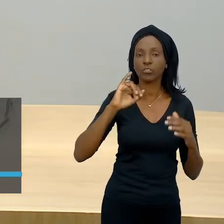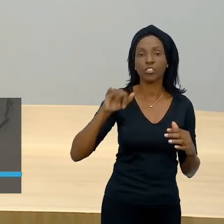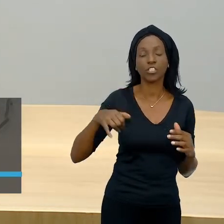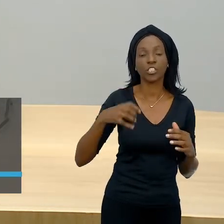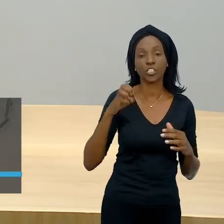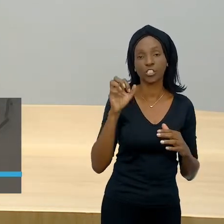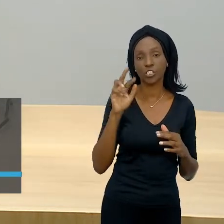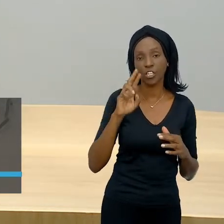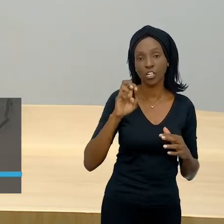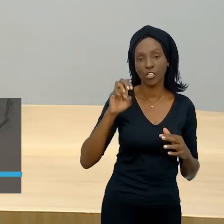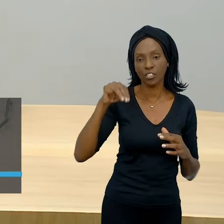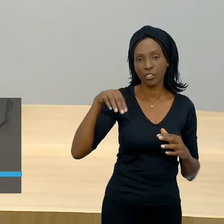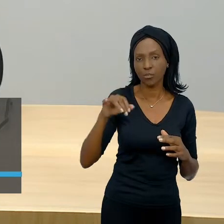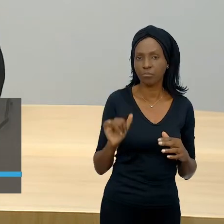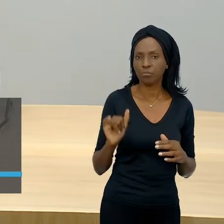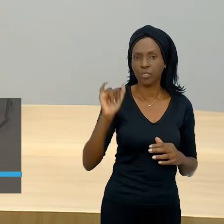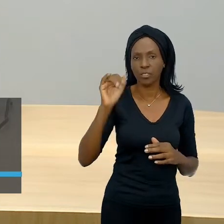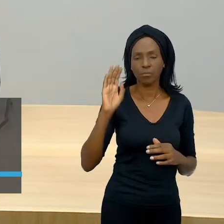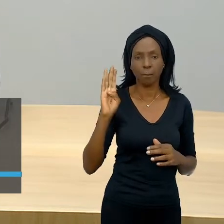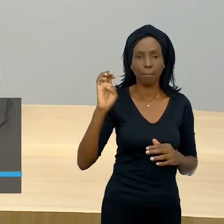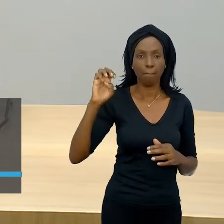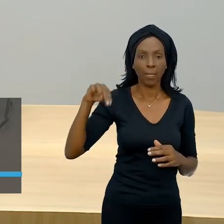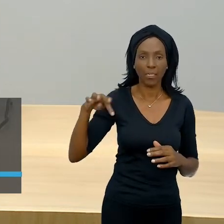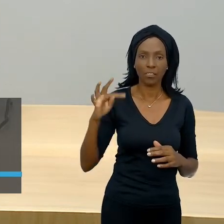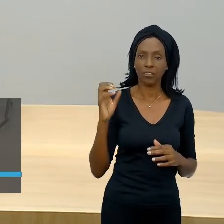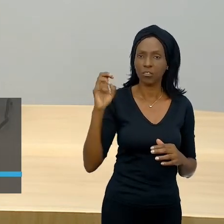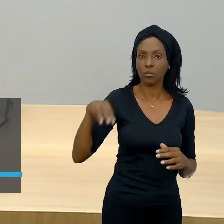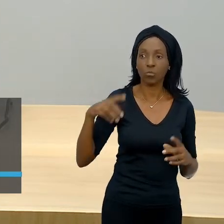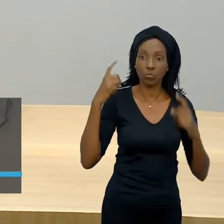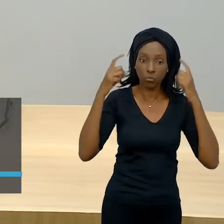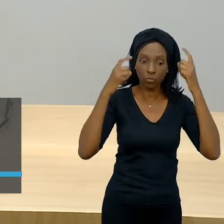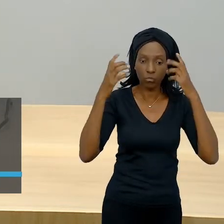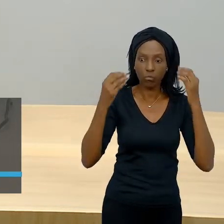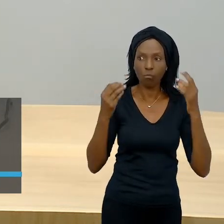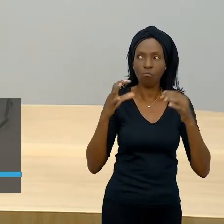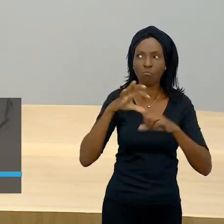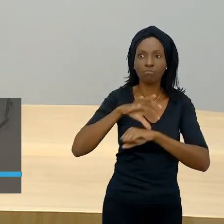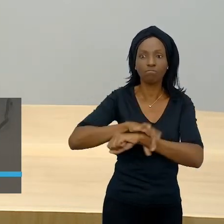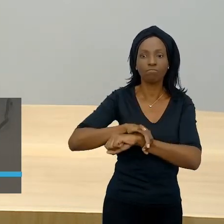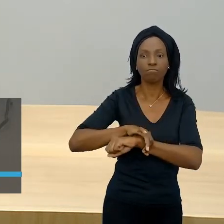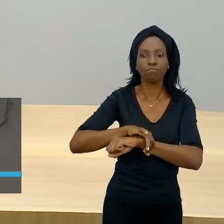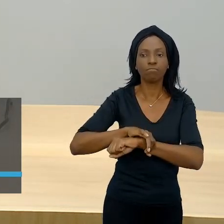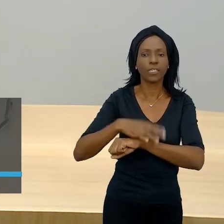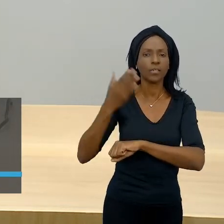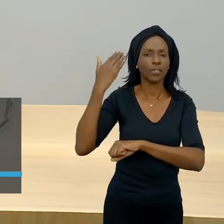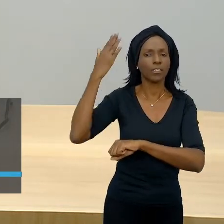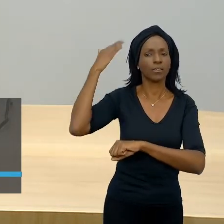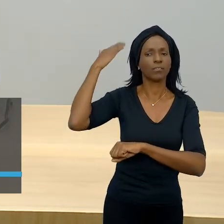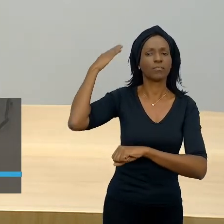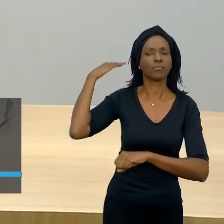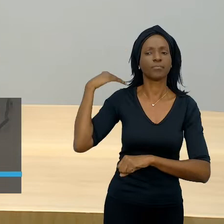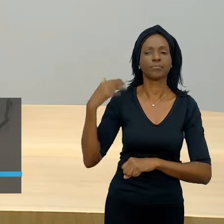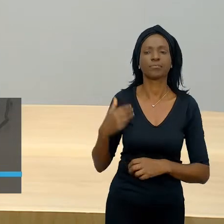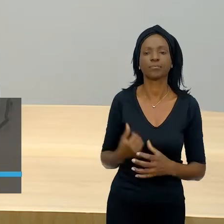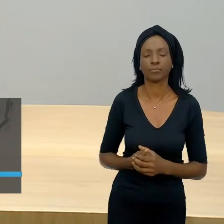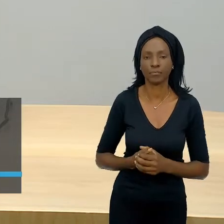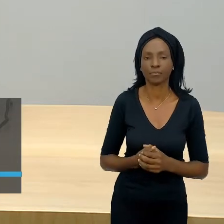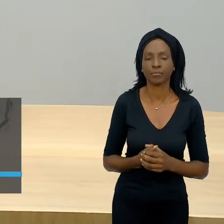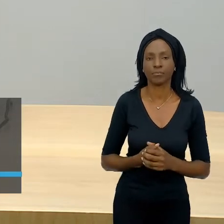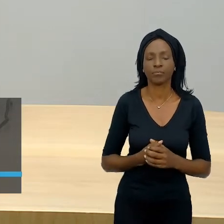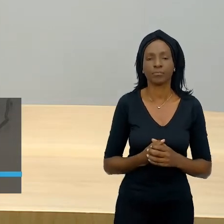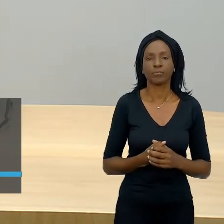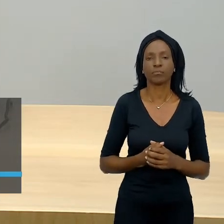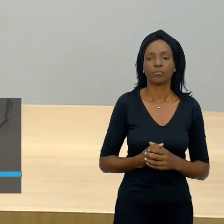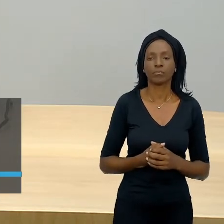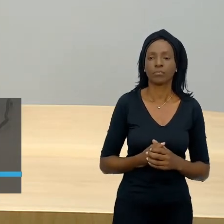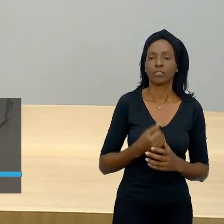Bentham, e que estava muito, muito preocupado com a questão da segurança naquela época, na Inglaterra daquela época. Né?